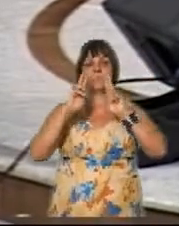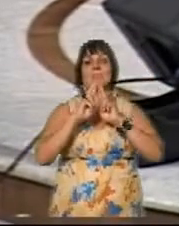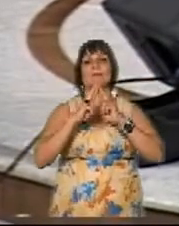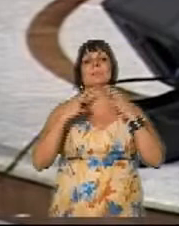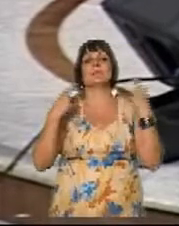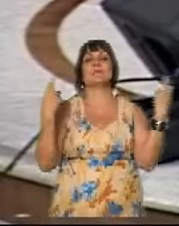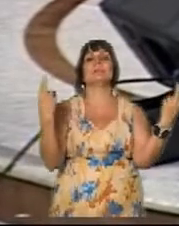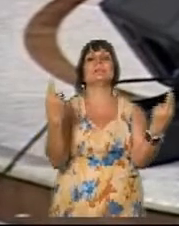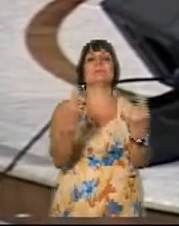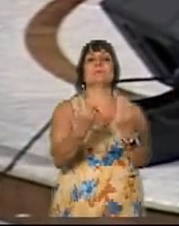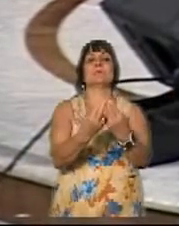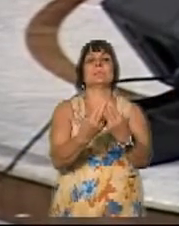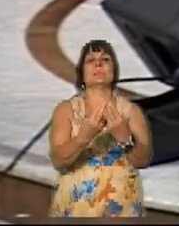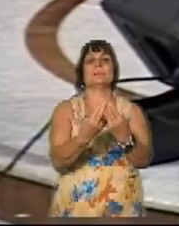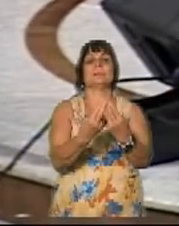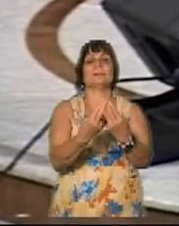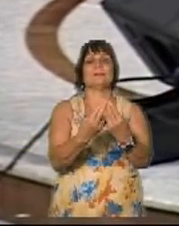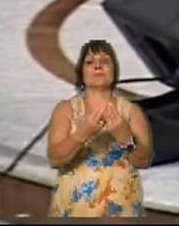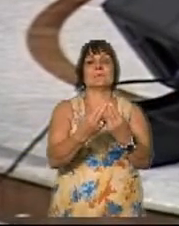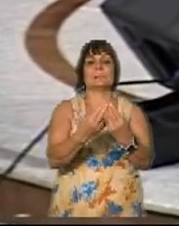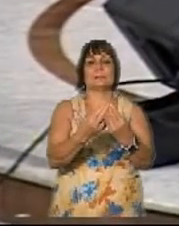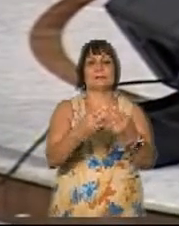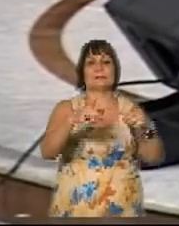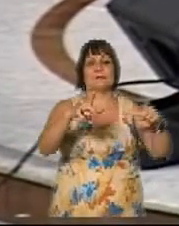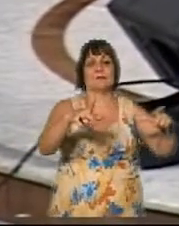reunidas em torno de uma mesa espiritual,